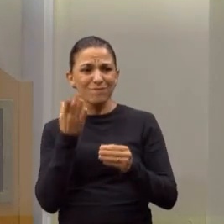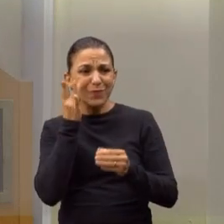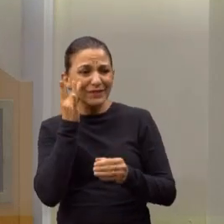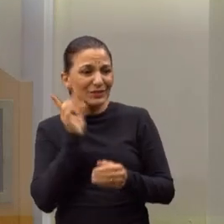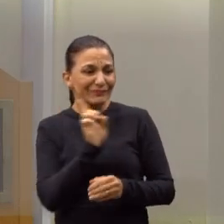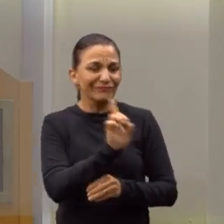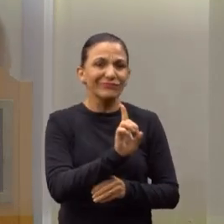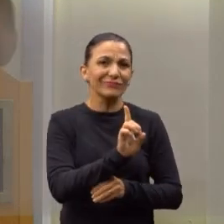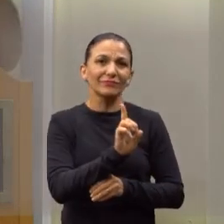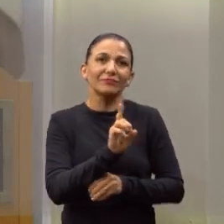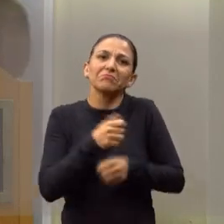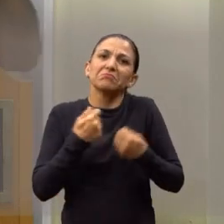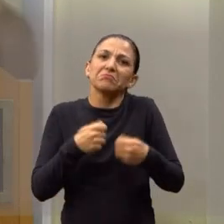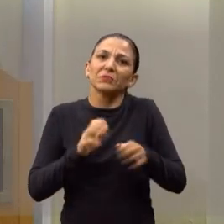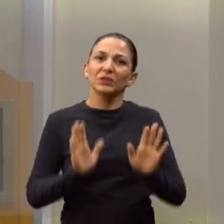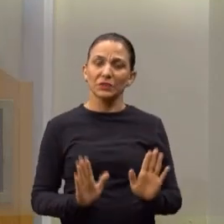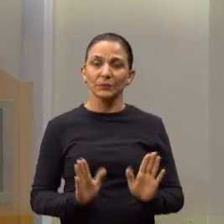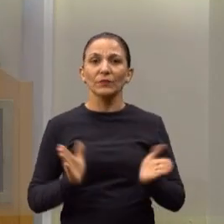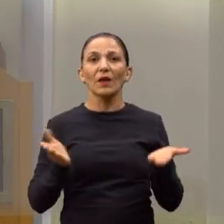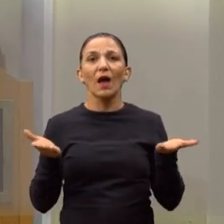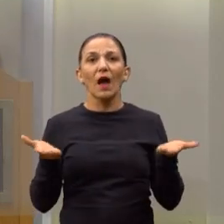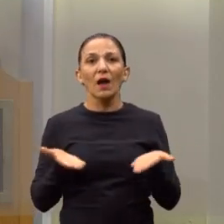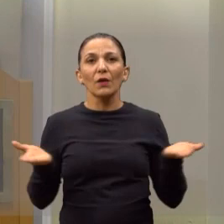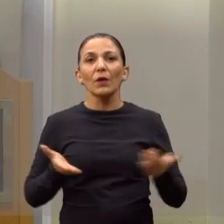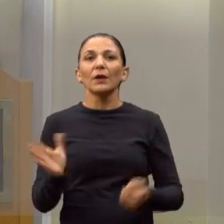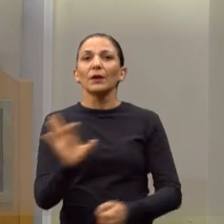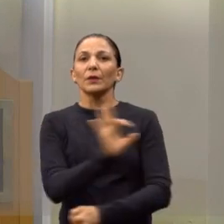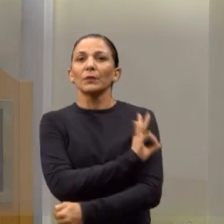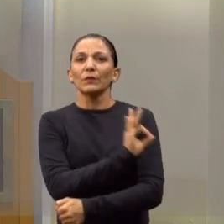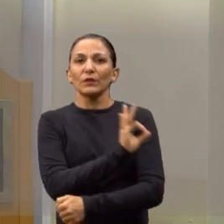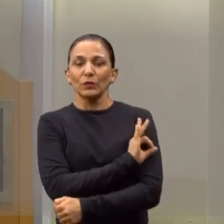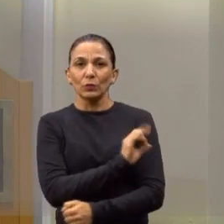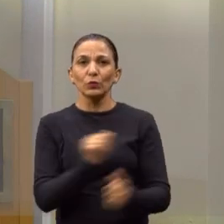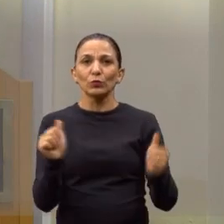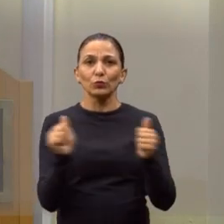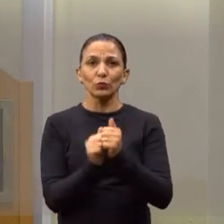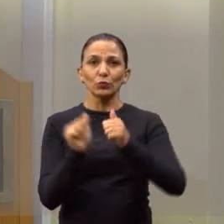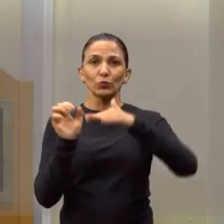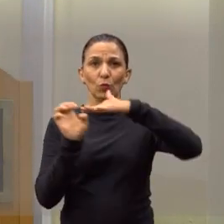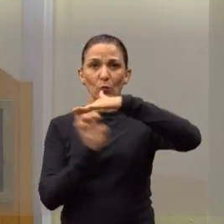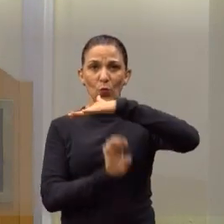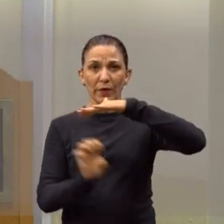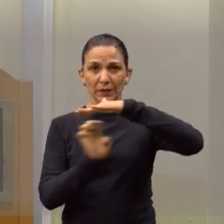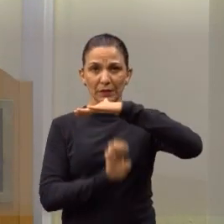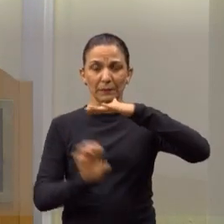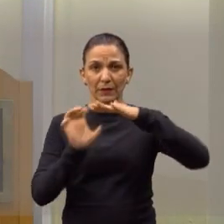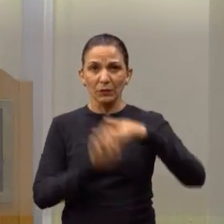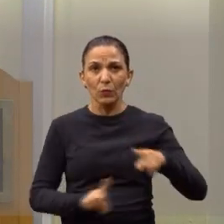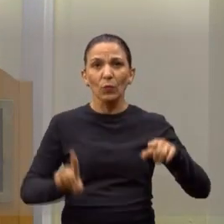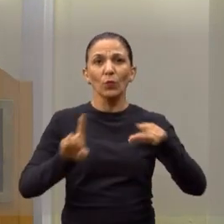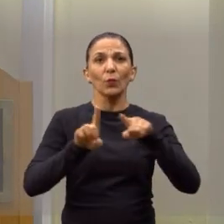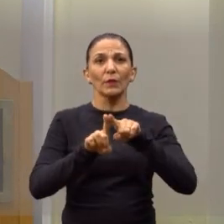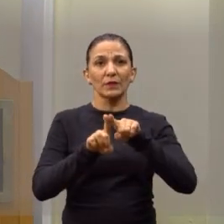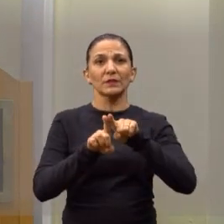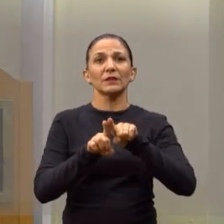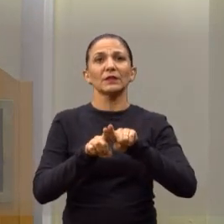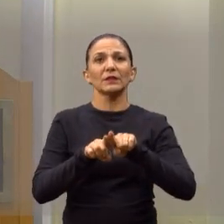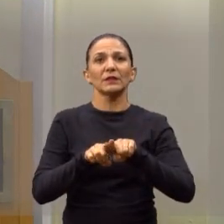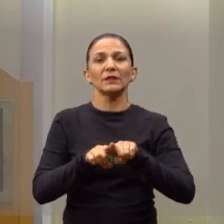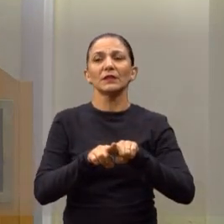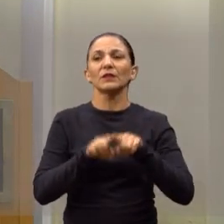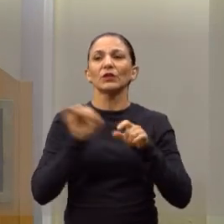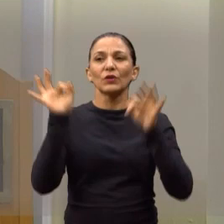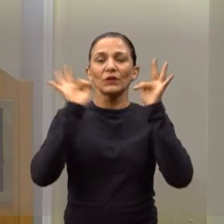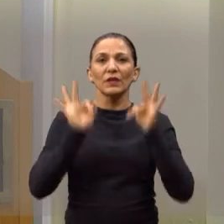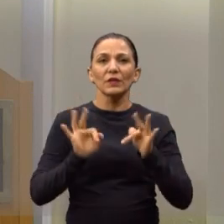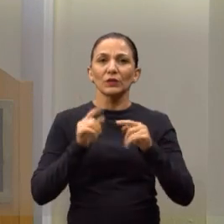do transporte público. E agora a Prefeitura lançou esse programa junto com as empresas, junto com o consórcio. A gente fica feliz com essa situação,